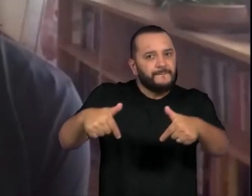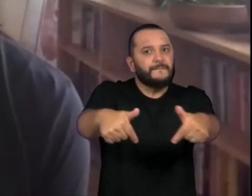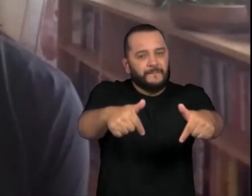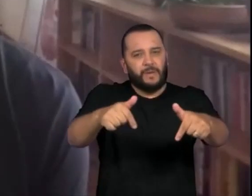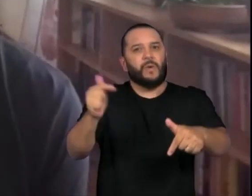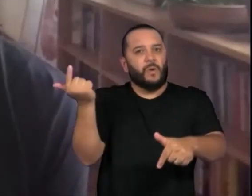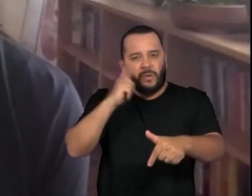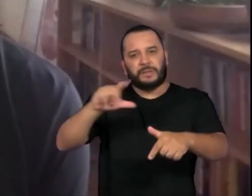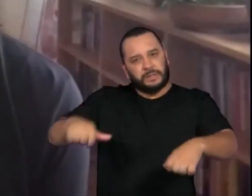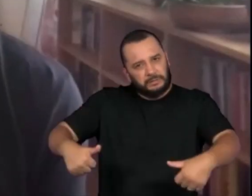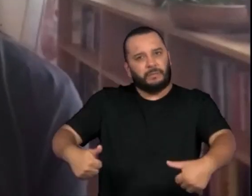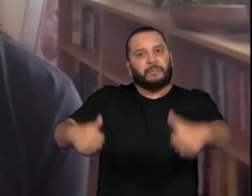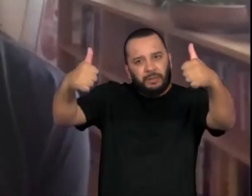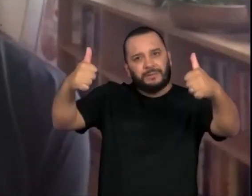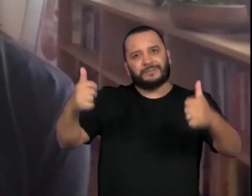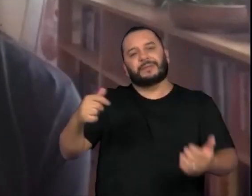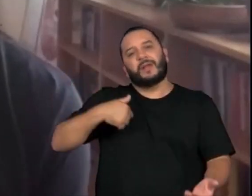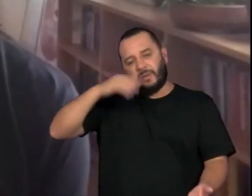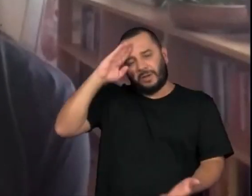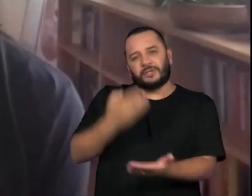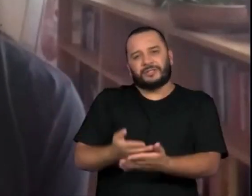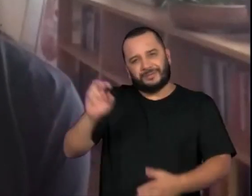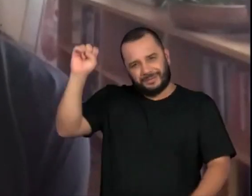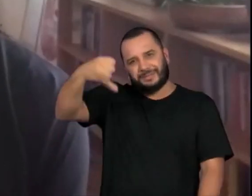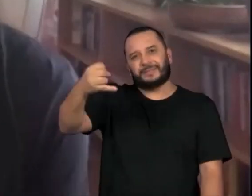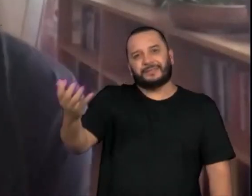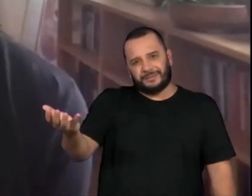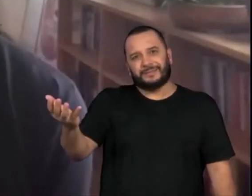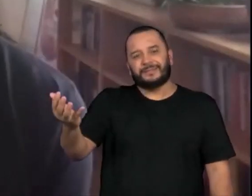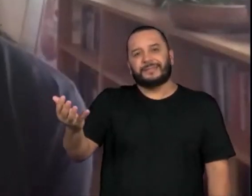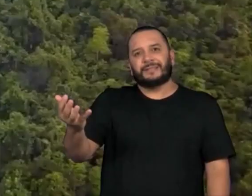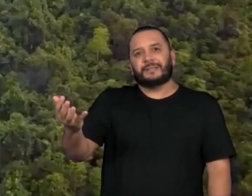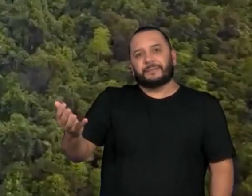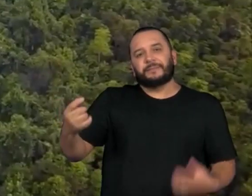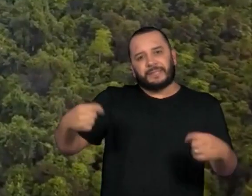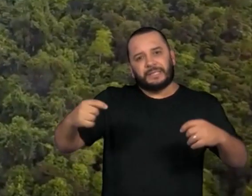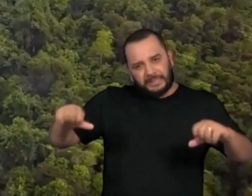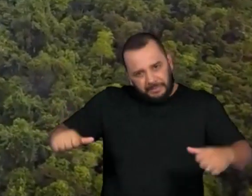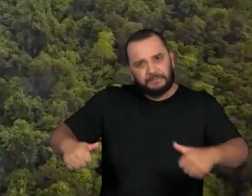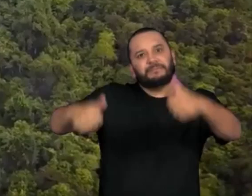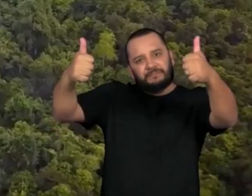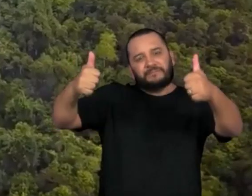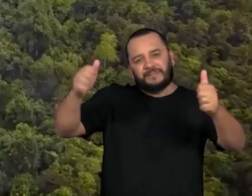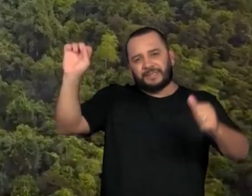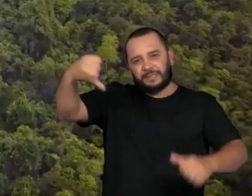possíveis e viáveis, e eu acredito que sim, eu acredito que elas são, porque elas precisam ser.